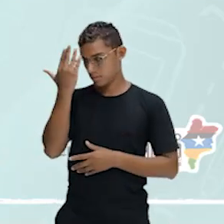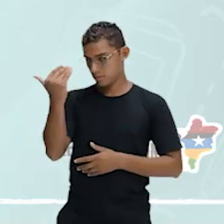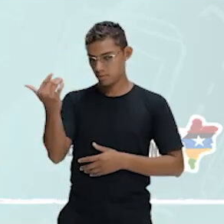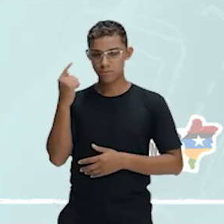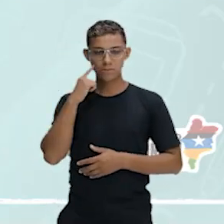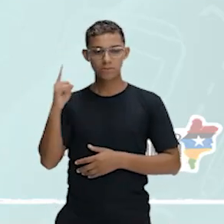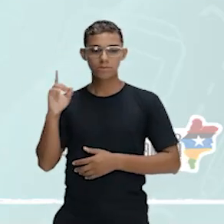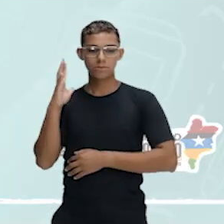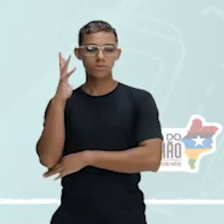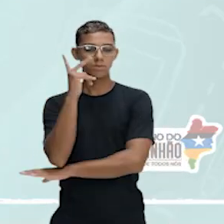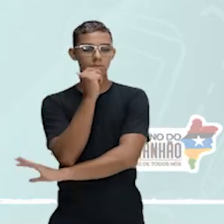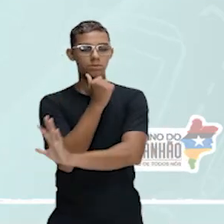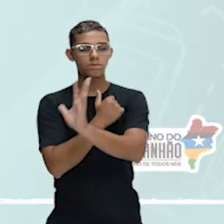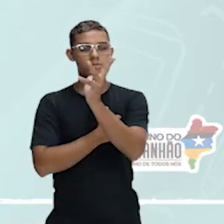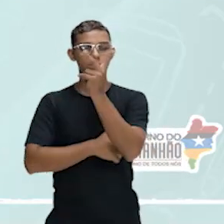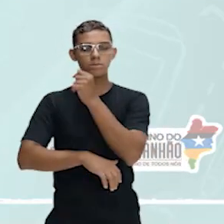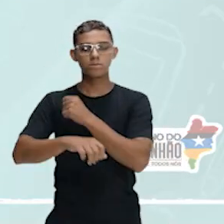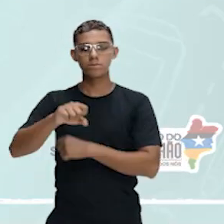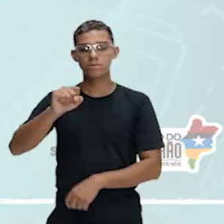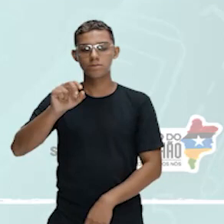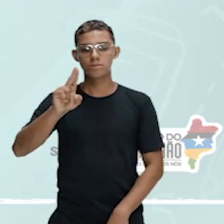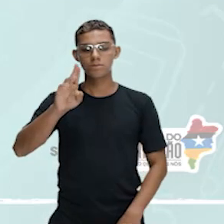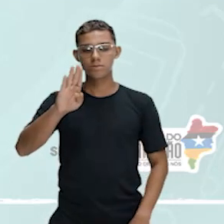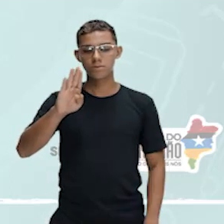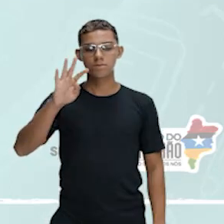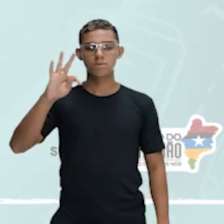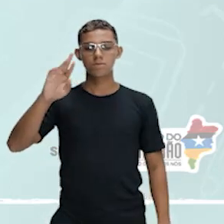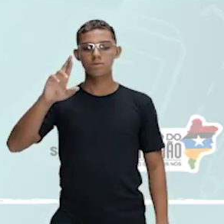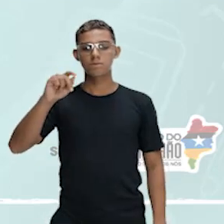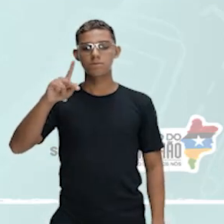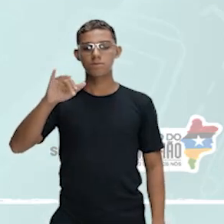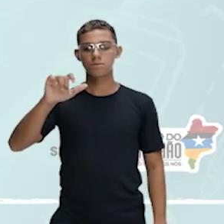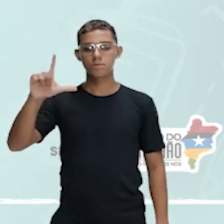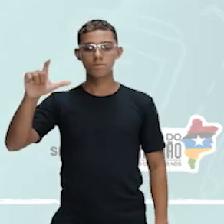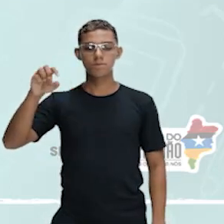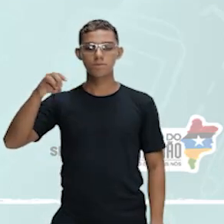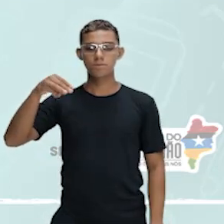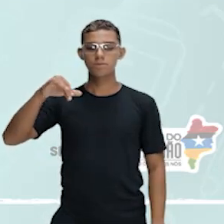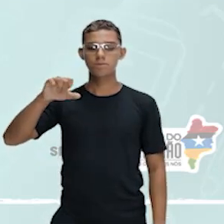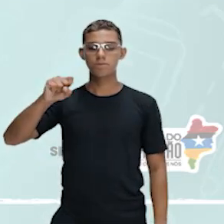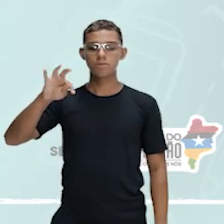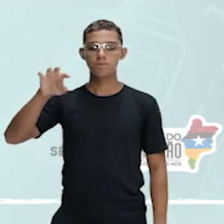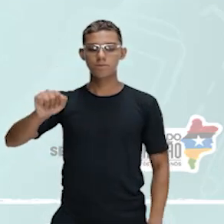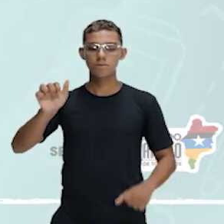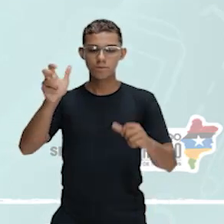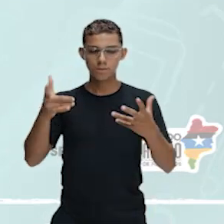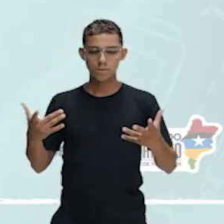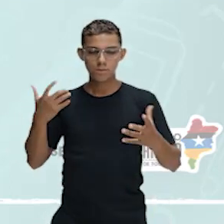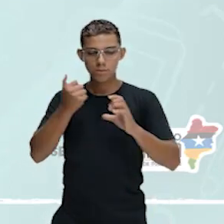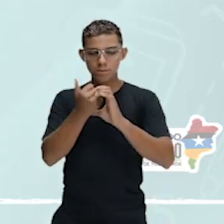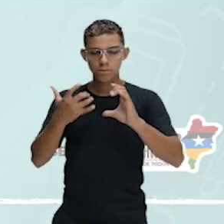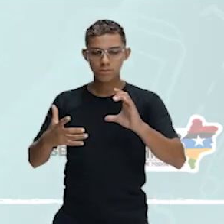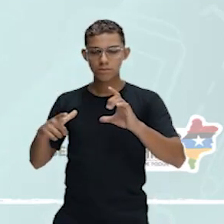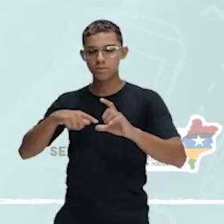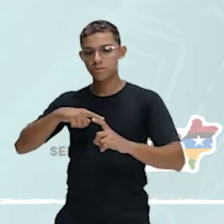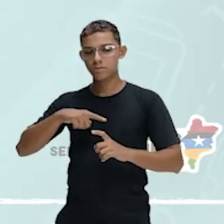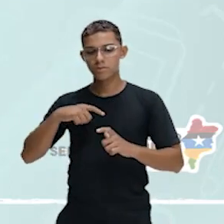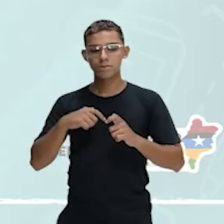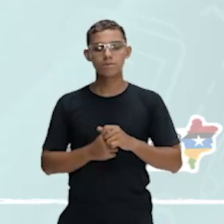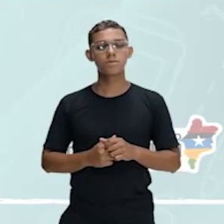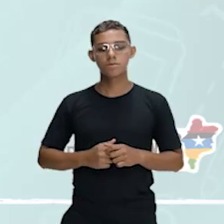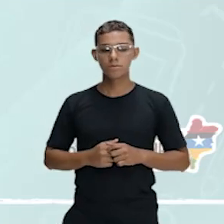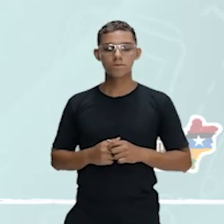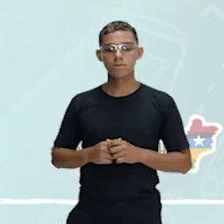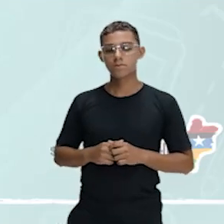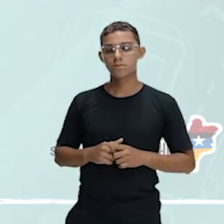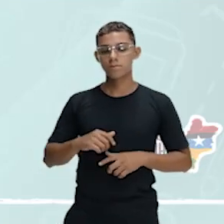bioma floresta subtropical mista, ok? E essa é uma característica dessa floresta, que ela tem um índice de pluviosidade